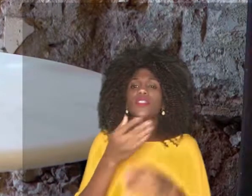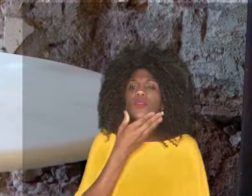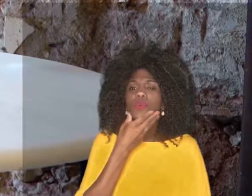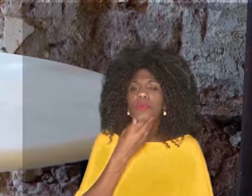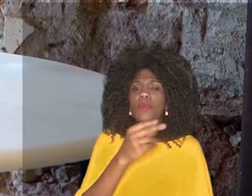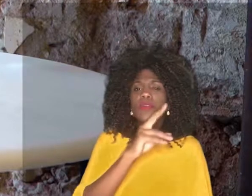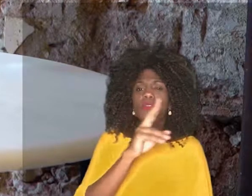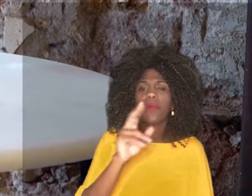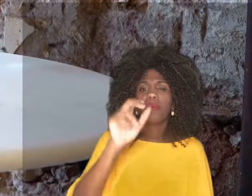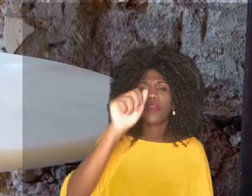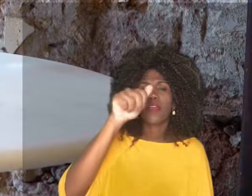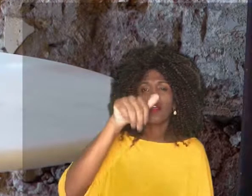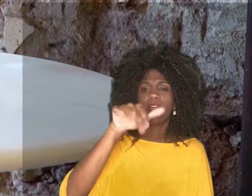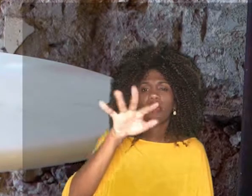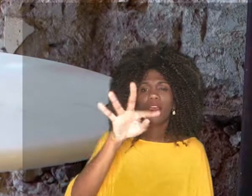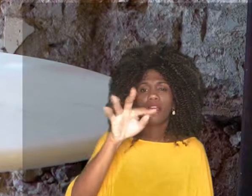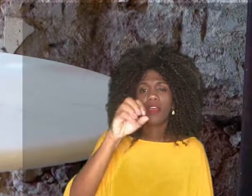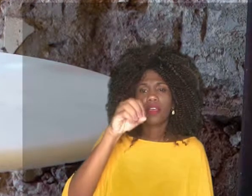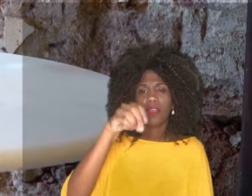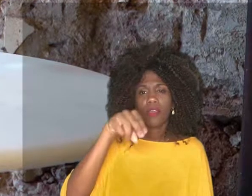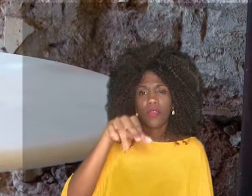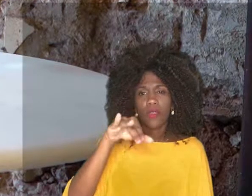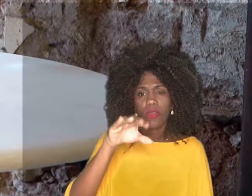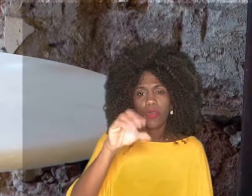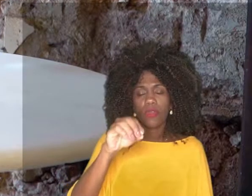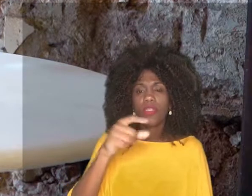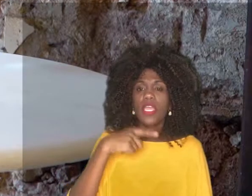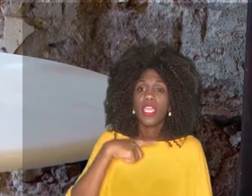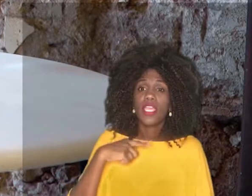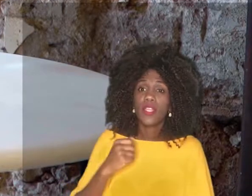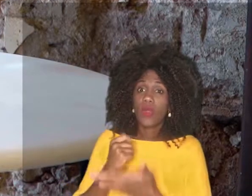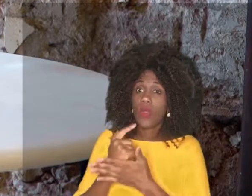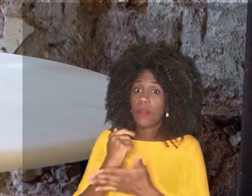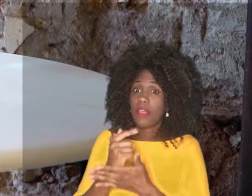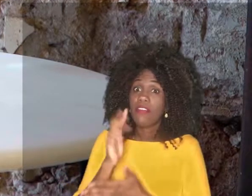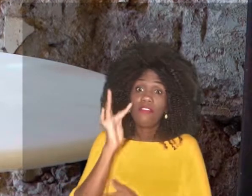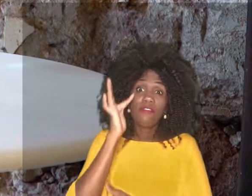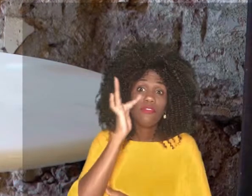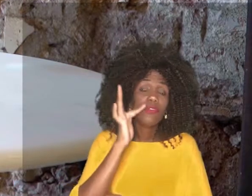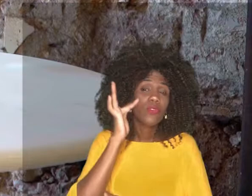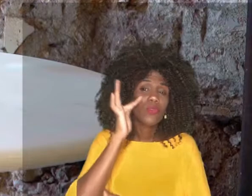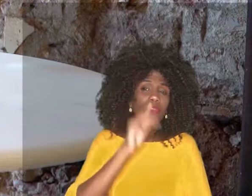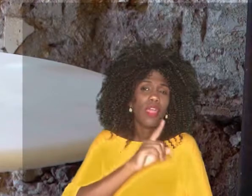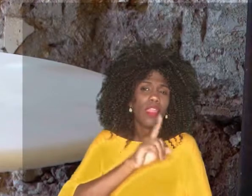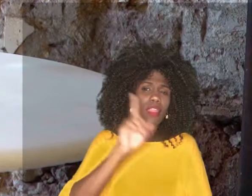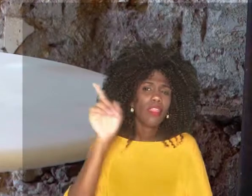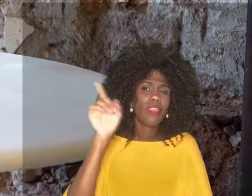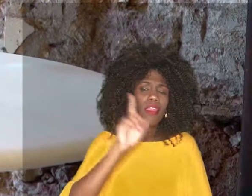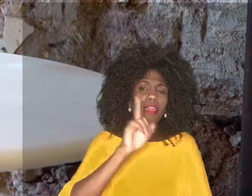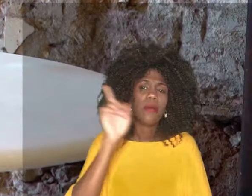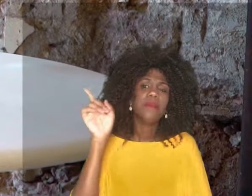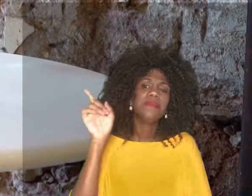Antônio. Seu Antônio, ele vinha ele comprava as frutas lá